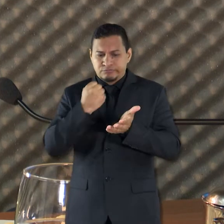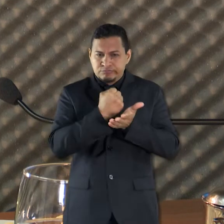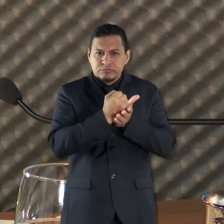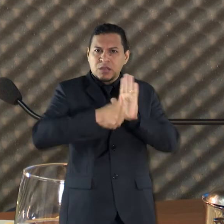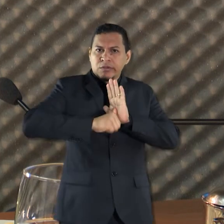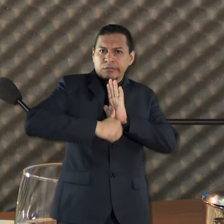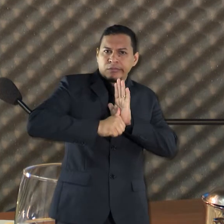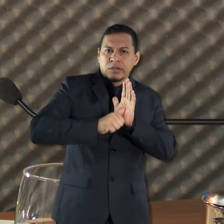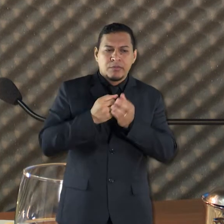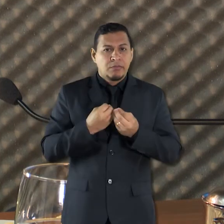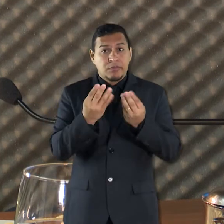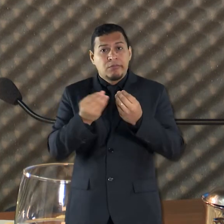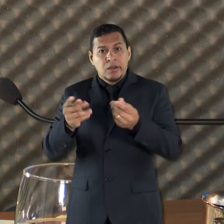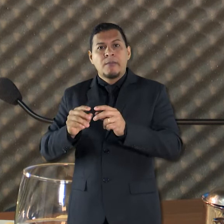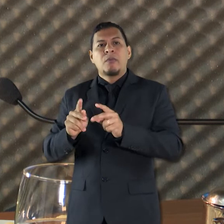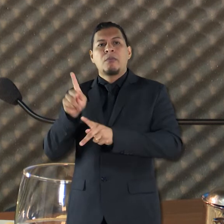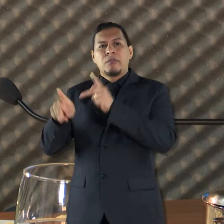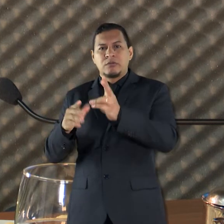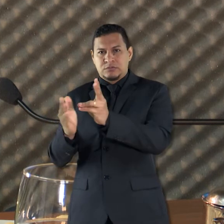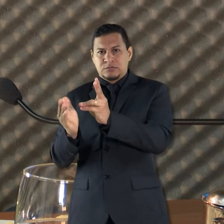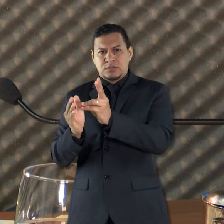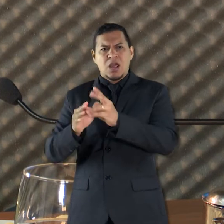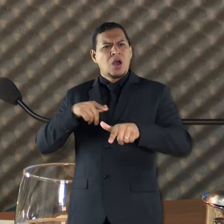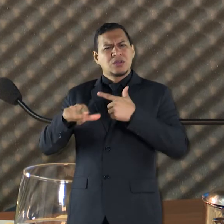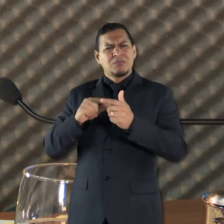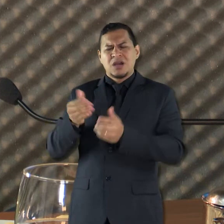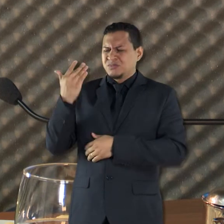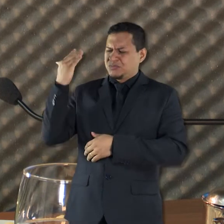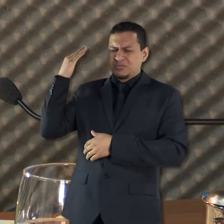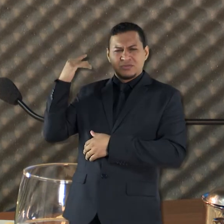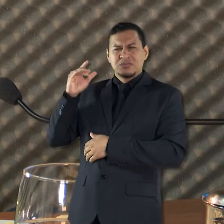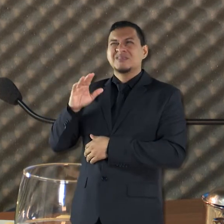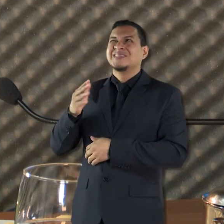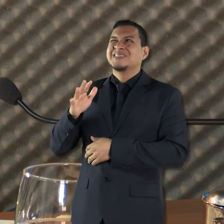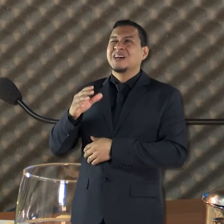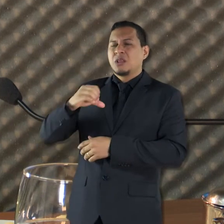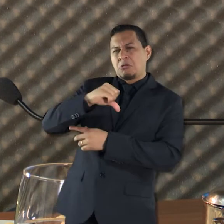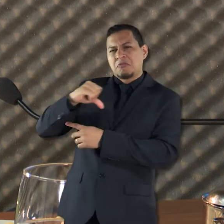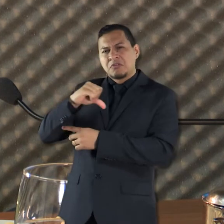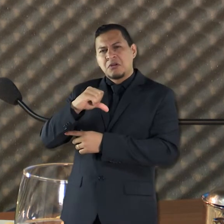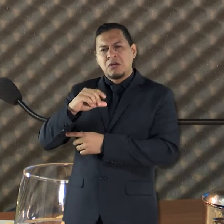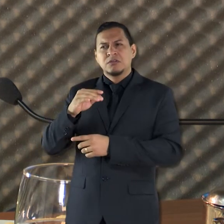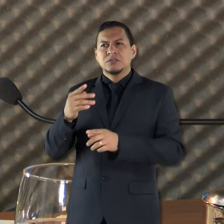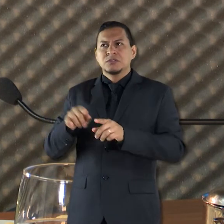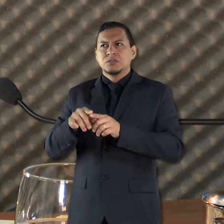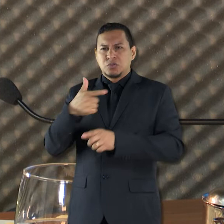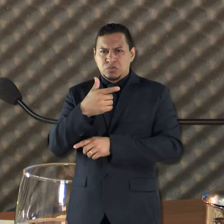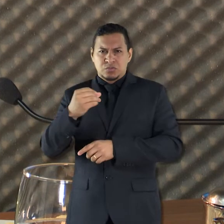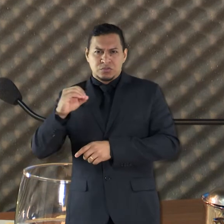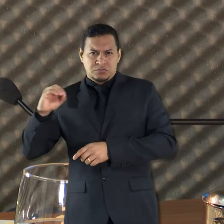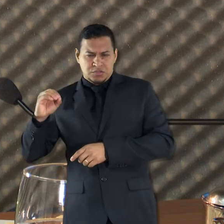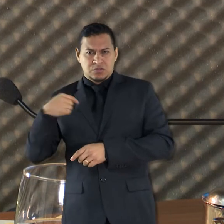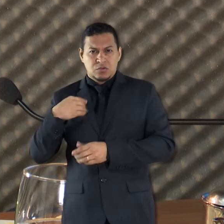a documentação, certidão de nascimento para a população indígena. É um trabalho antigo que vem desde 99,